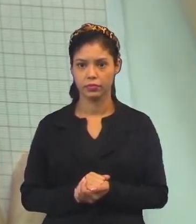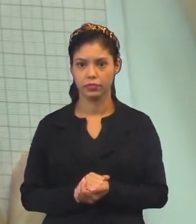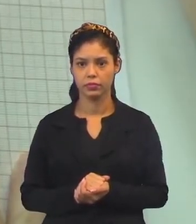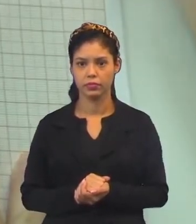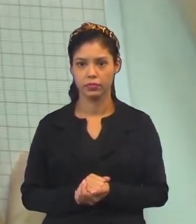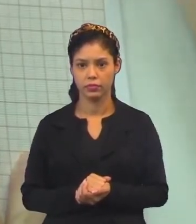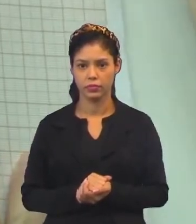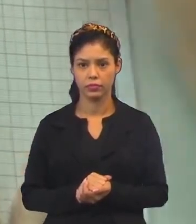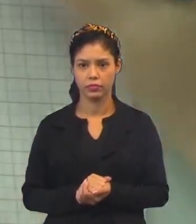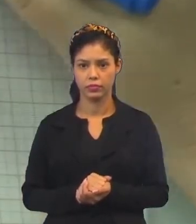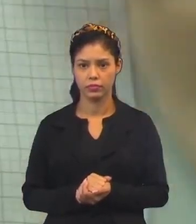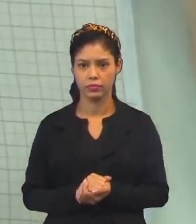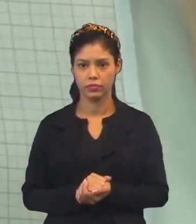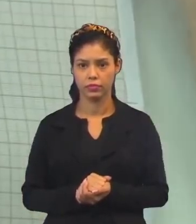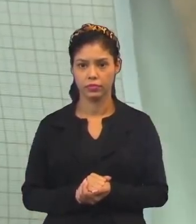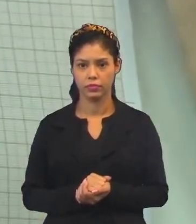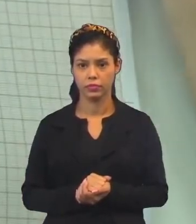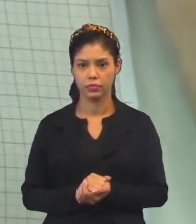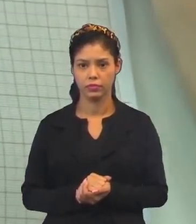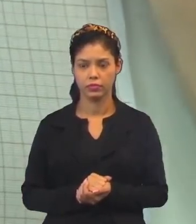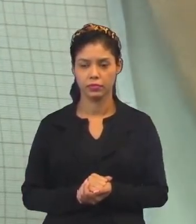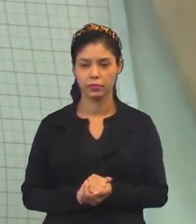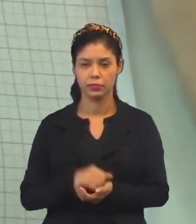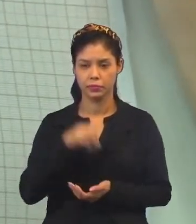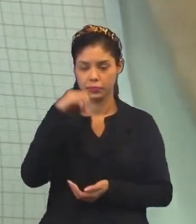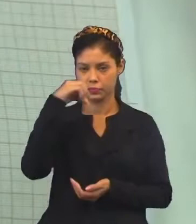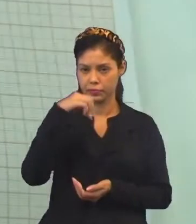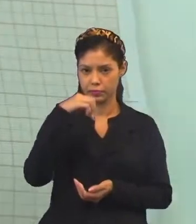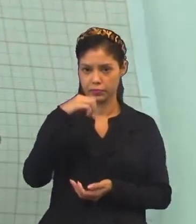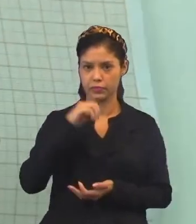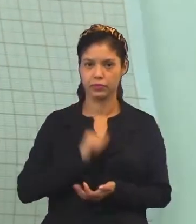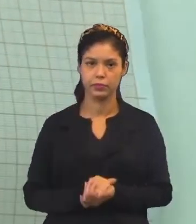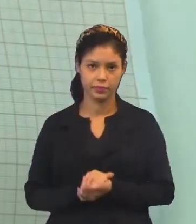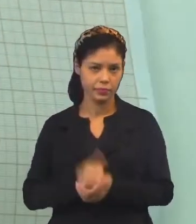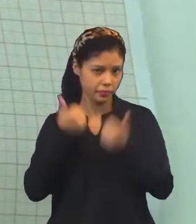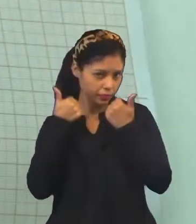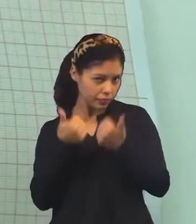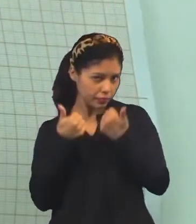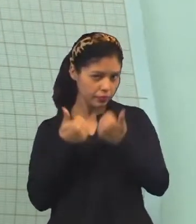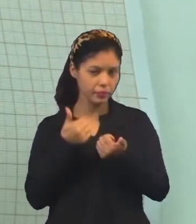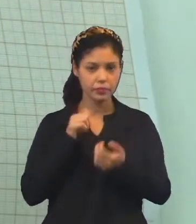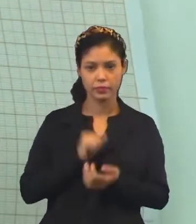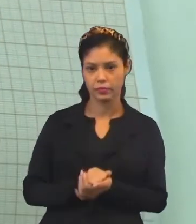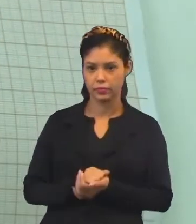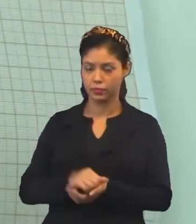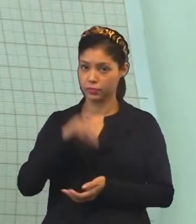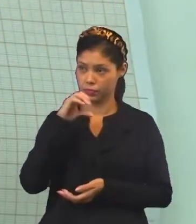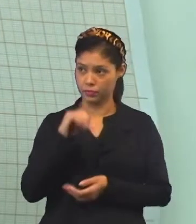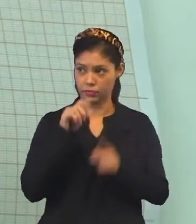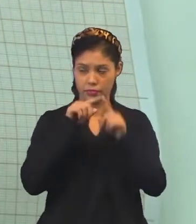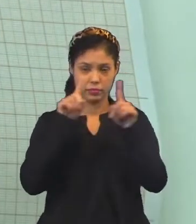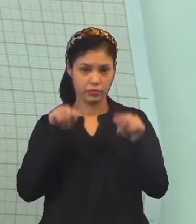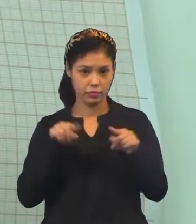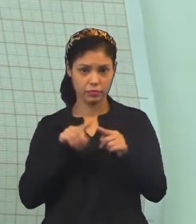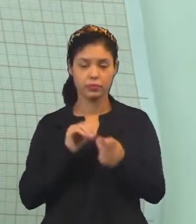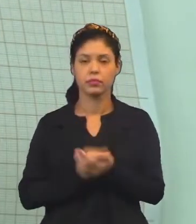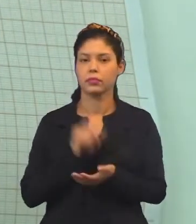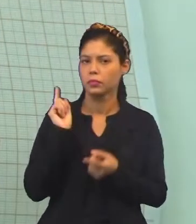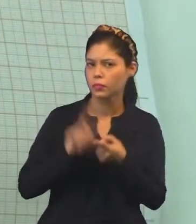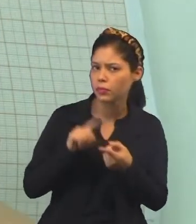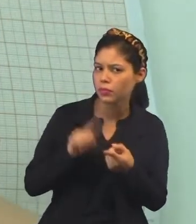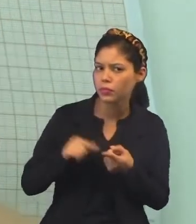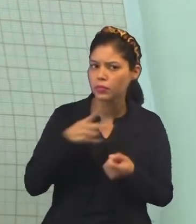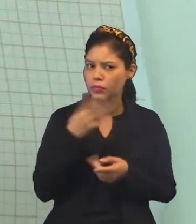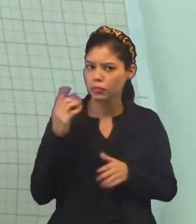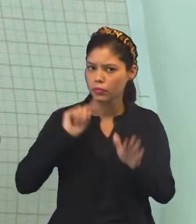olha só, a área da figura A são 9, certo? 9 quadradinhos. Por que eu